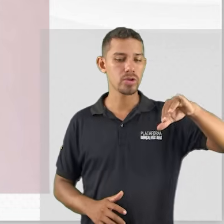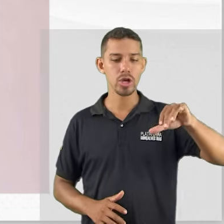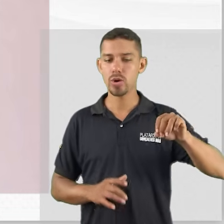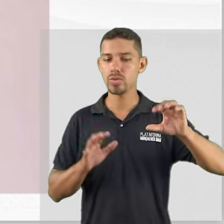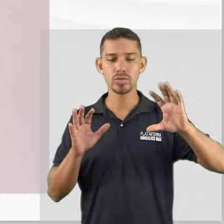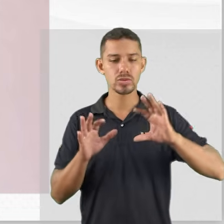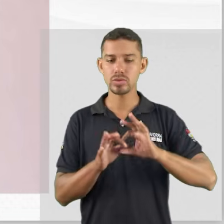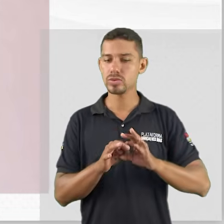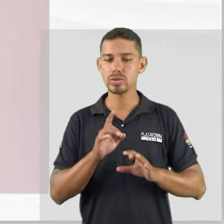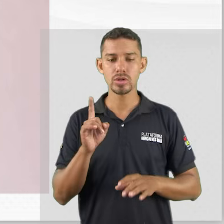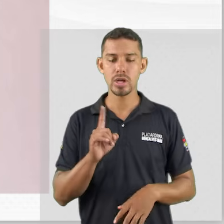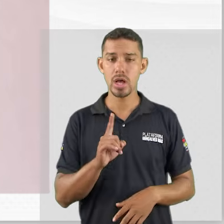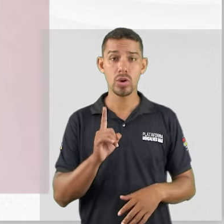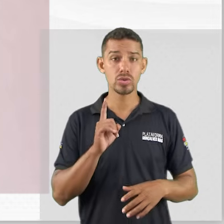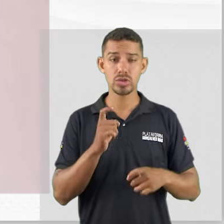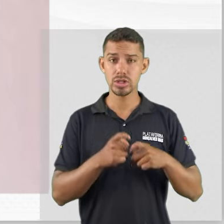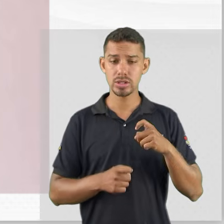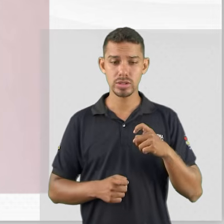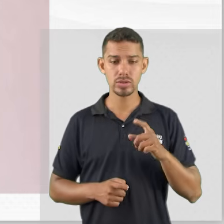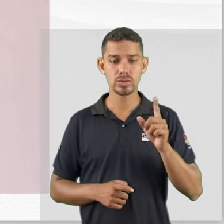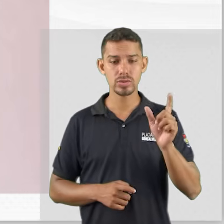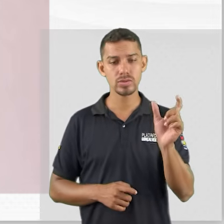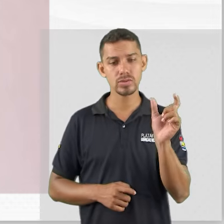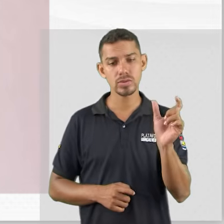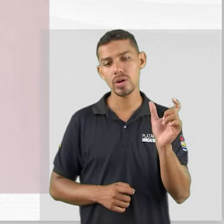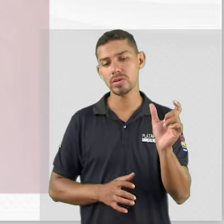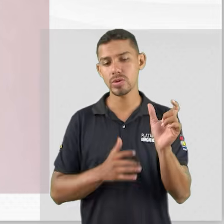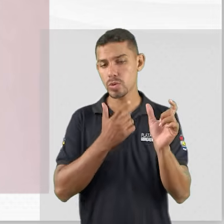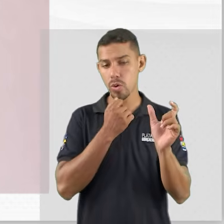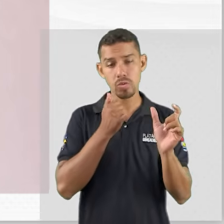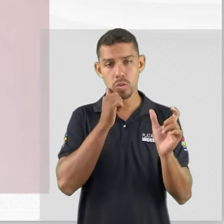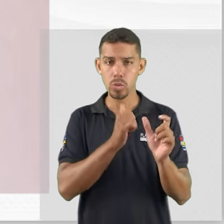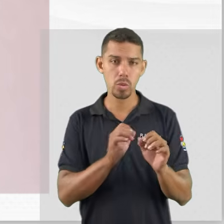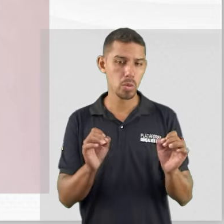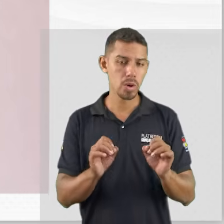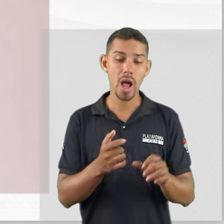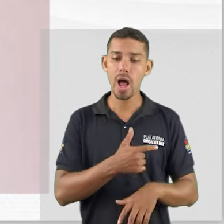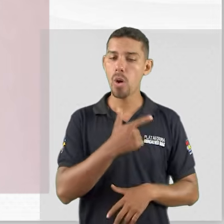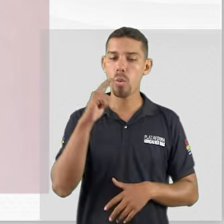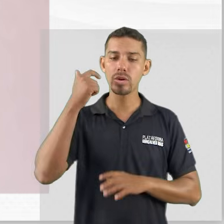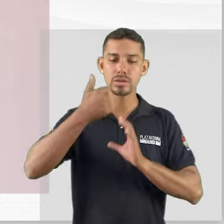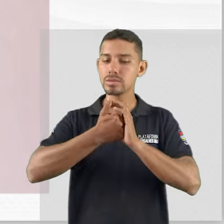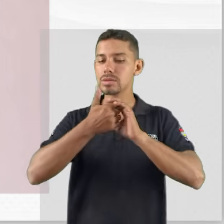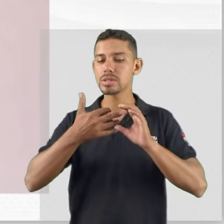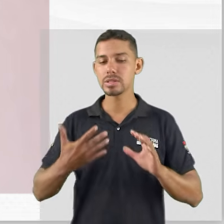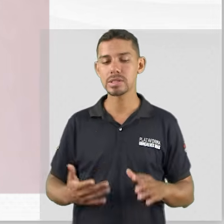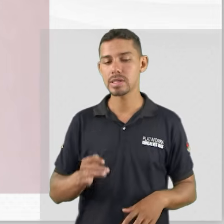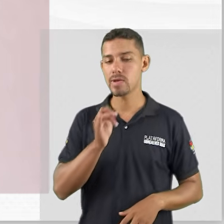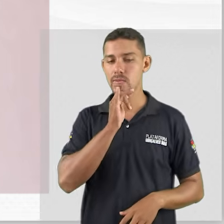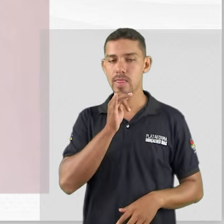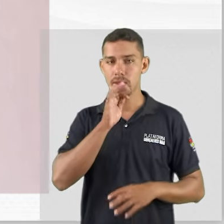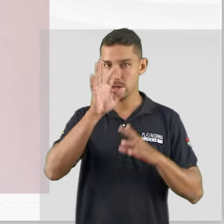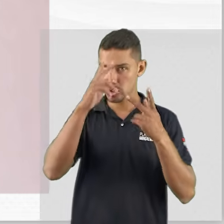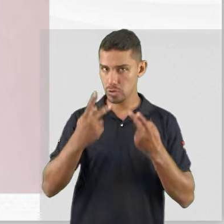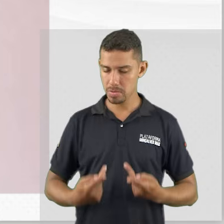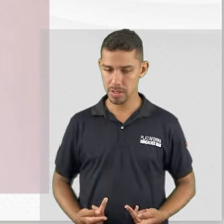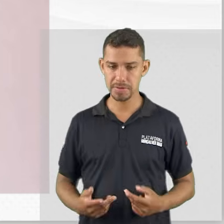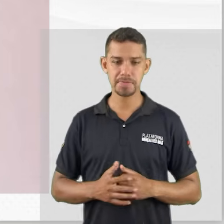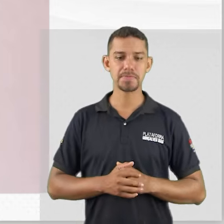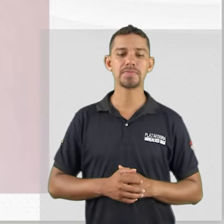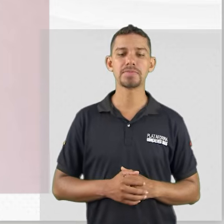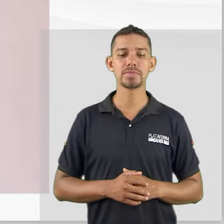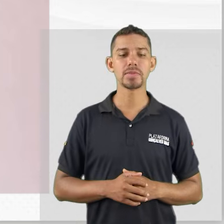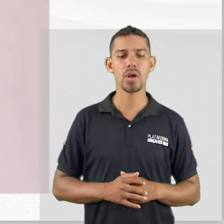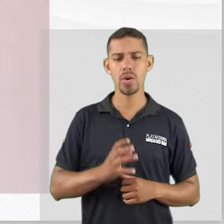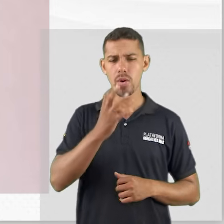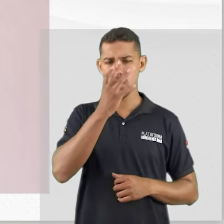ligados ao sexo, são cromossomos autossômicos, tá? Relacionados a outras características dos seres humanos, tá? Então,